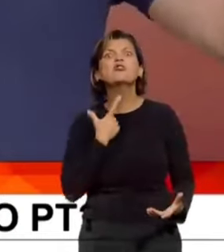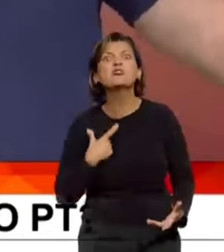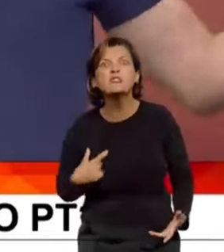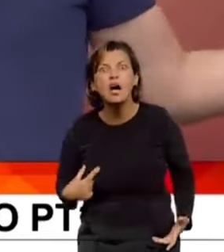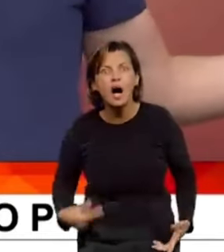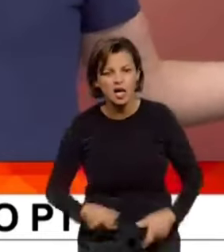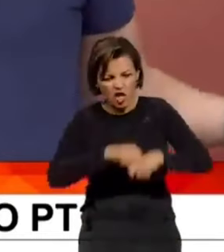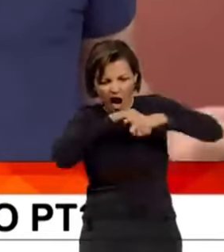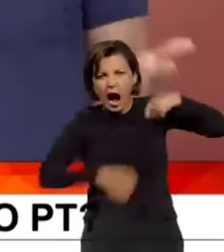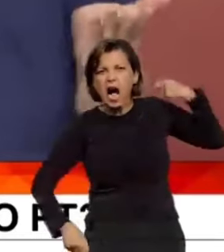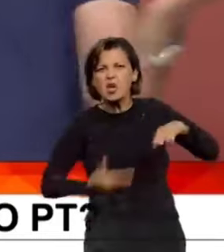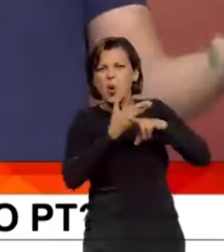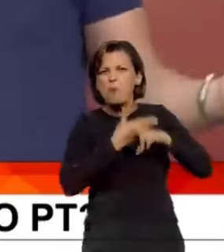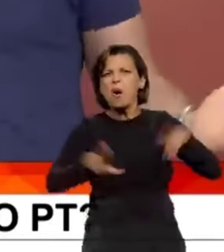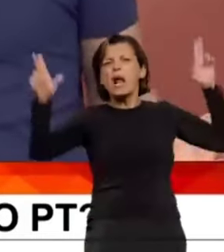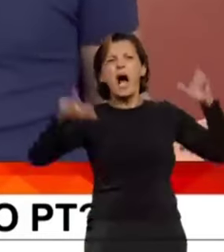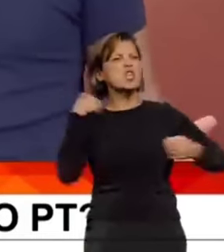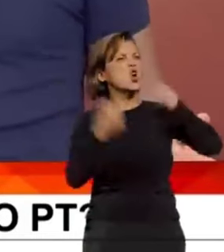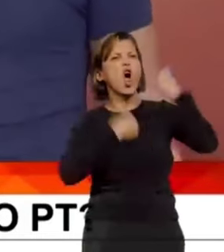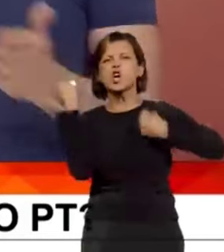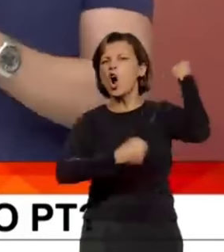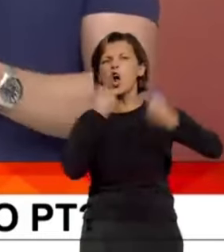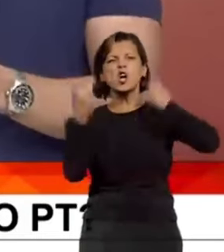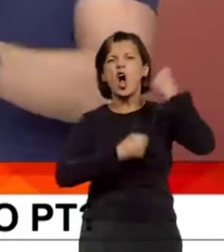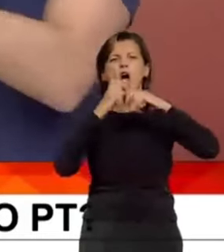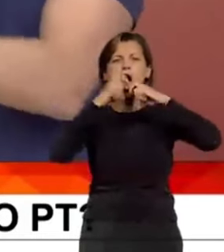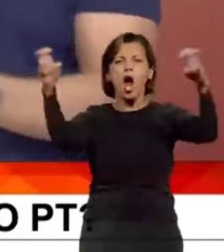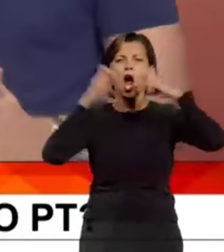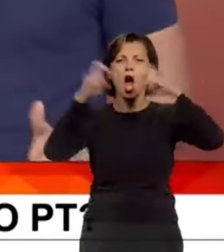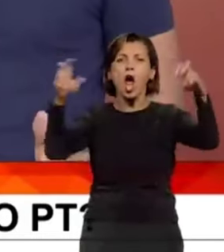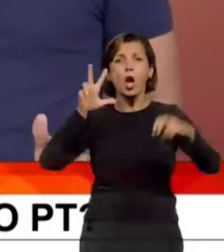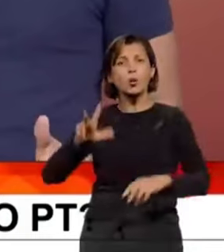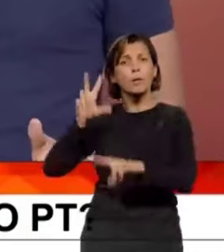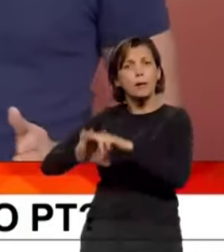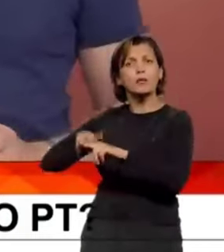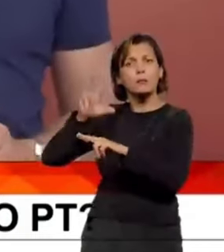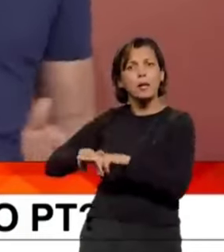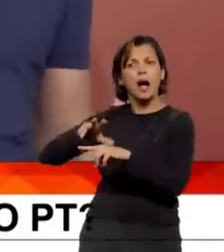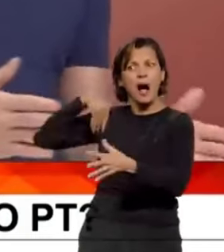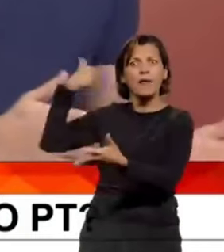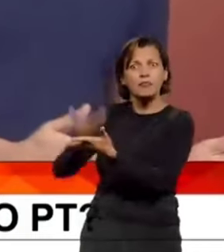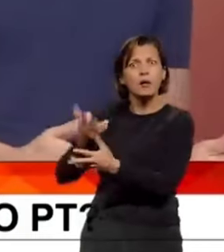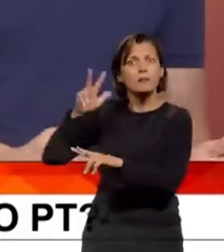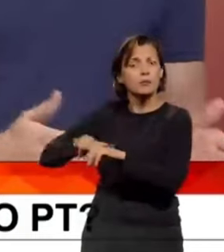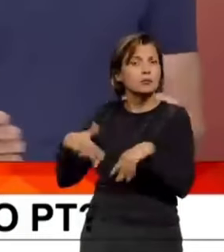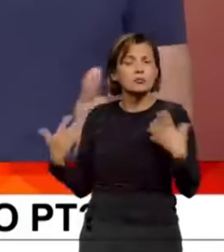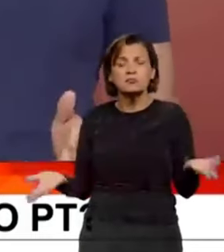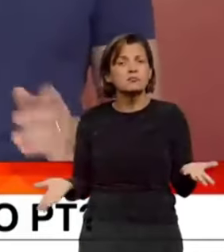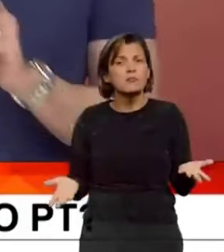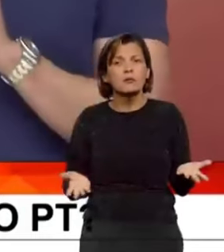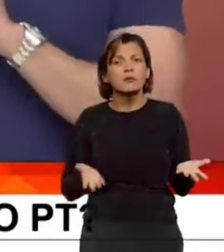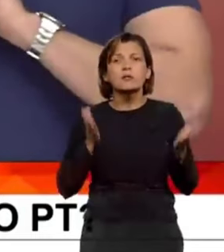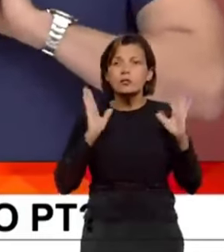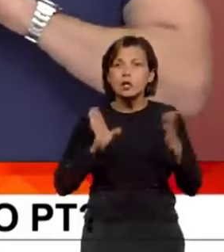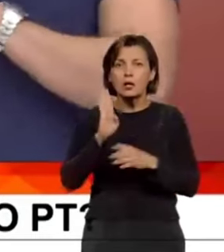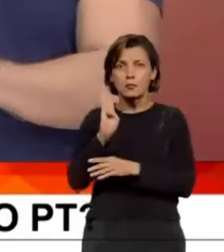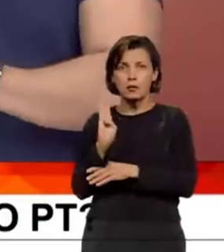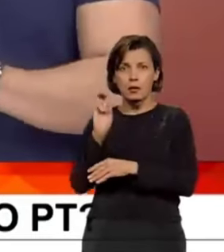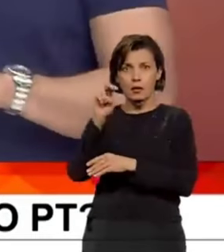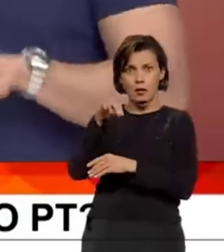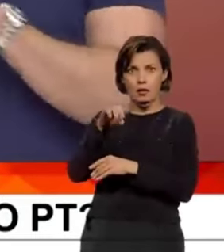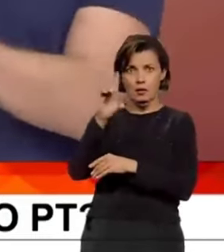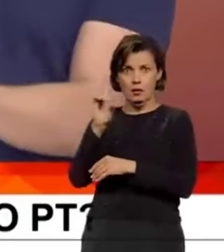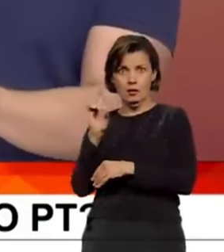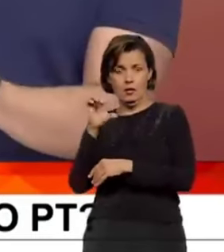rua e ficar louco até vocês pra esse homem não tem lógica não faz sentido você viu que ele não responde ele foi falar de auditoria de bem dessa a